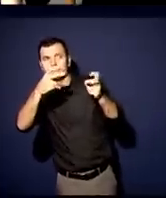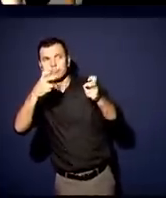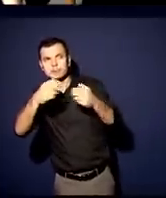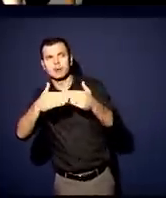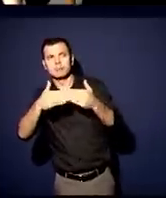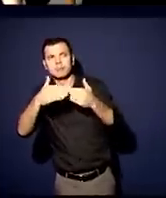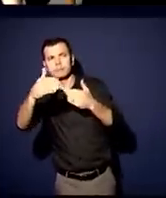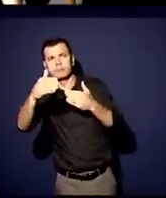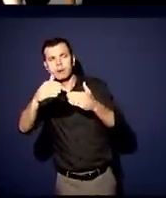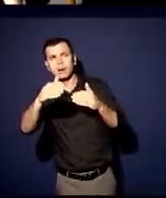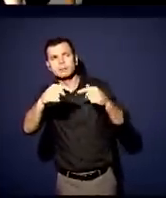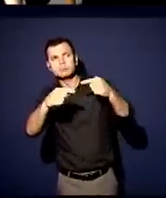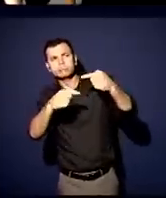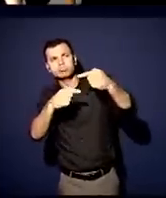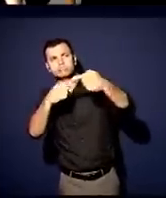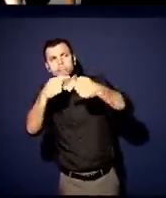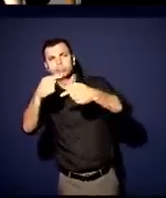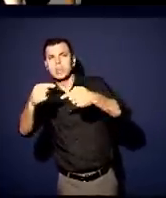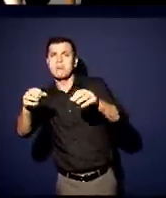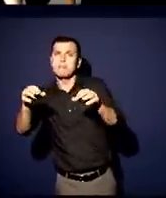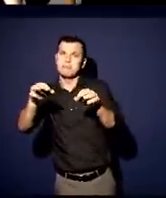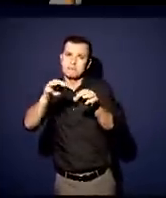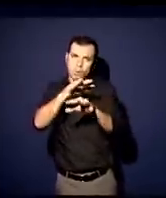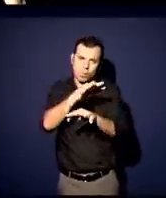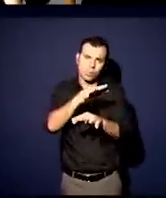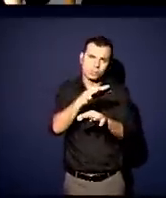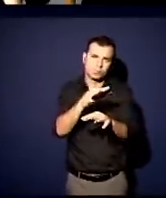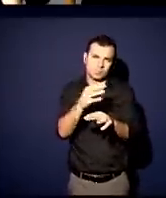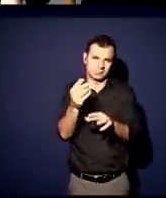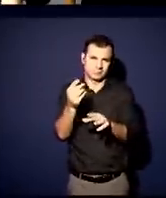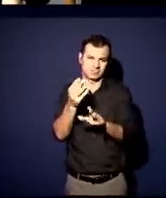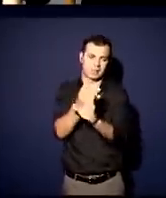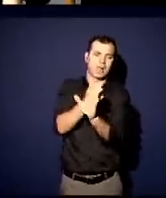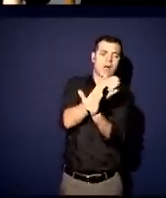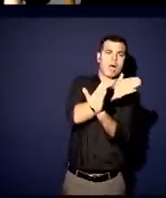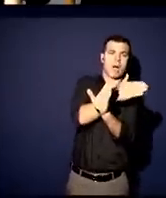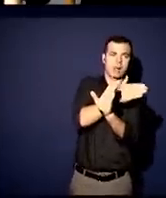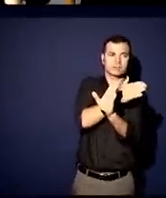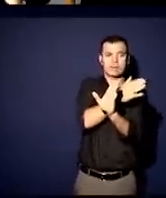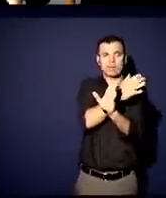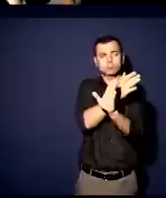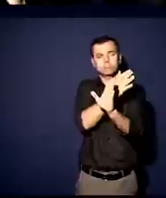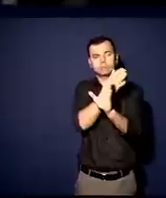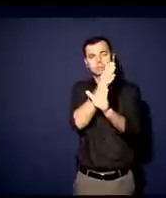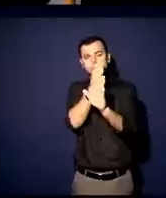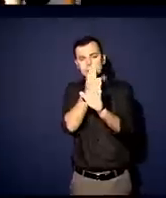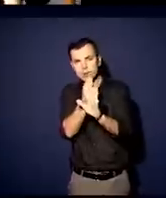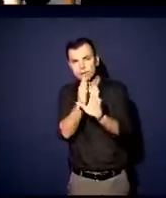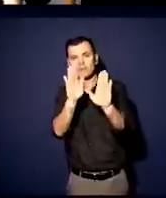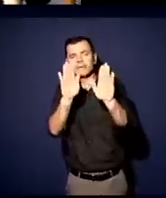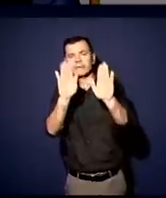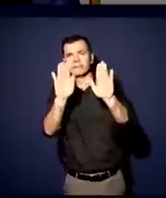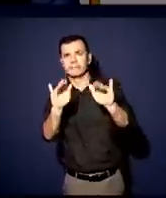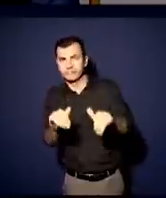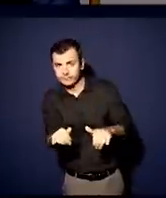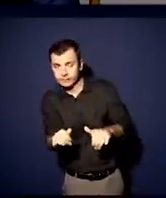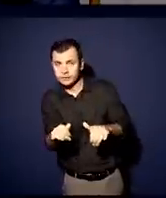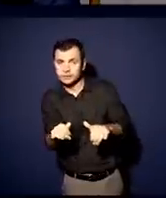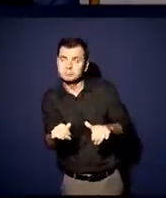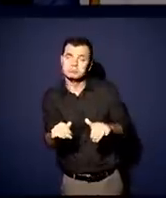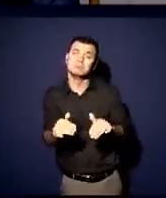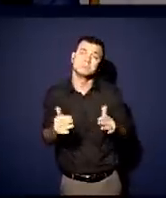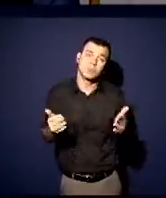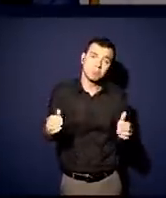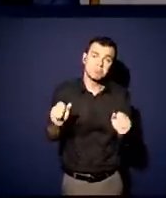fim. Certamente está mais para perto do fim do que do começo, o quanto ele terminou. E eu acho que esse talvez seja